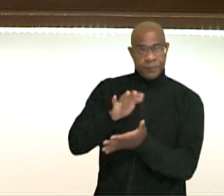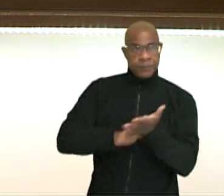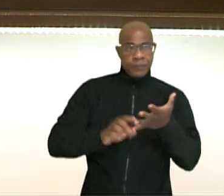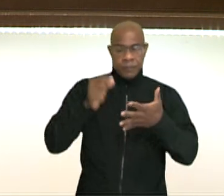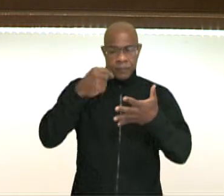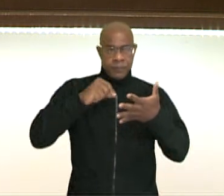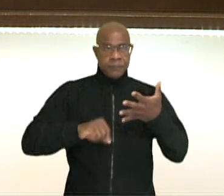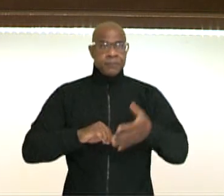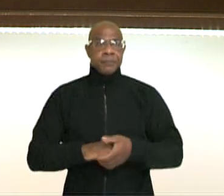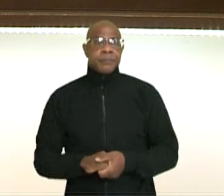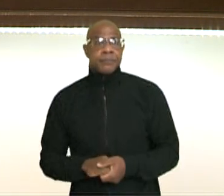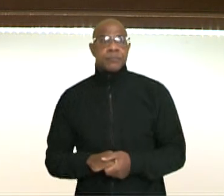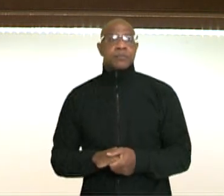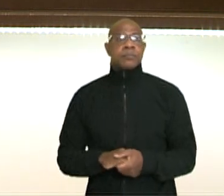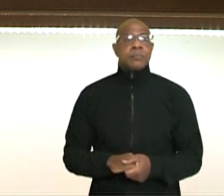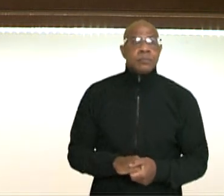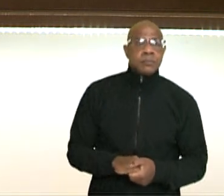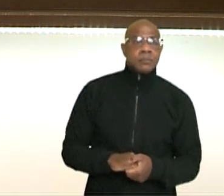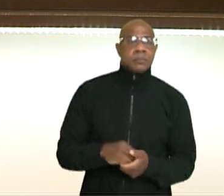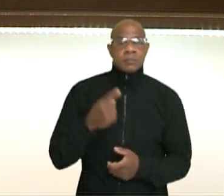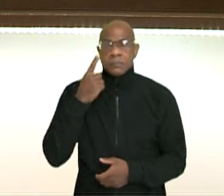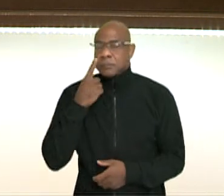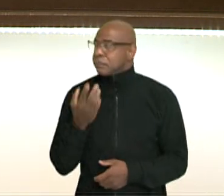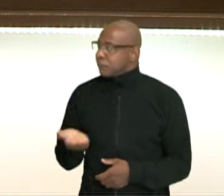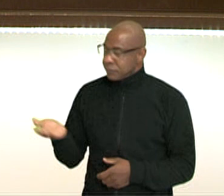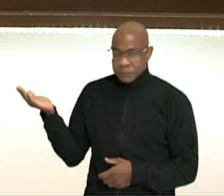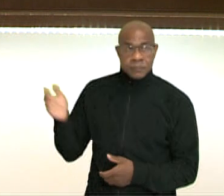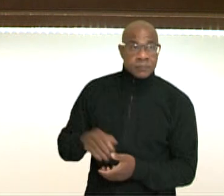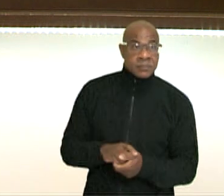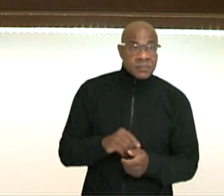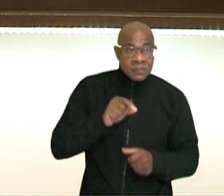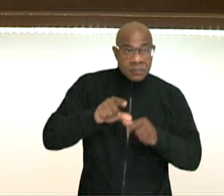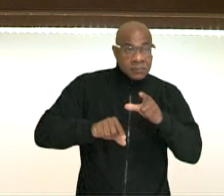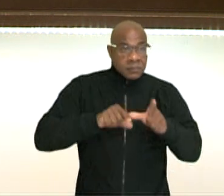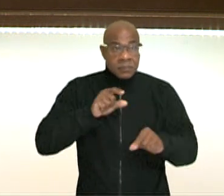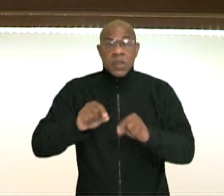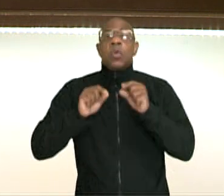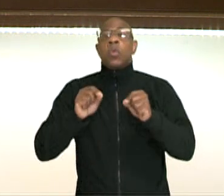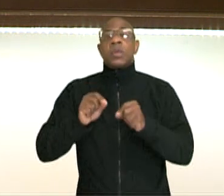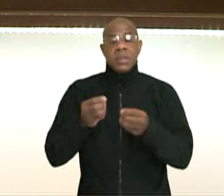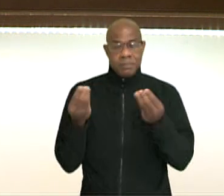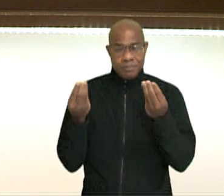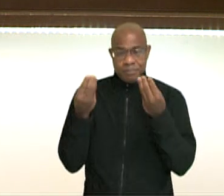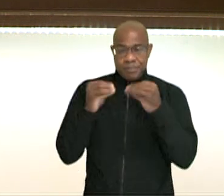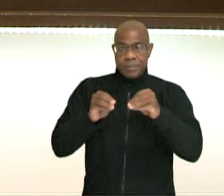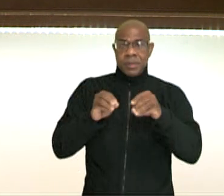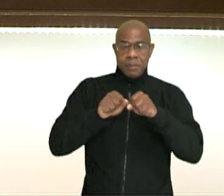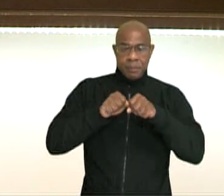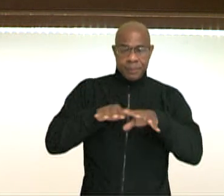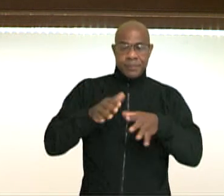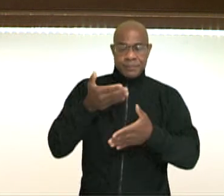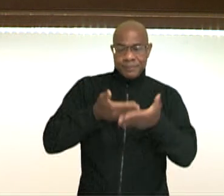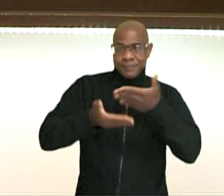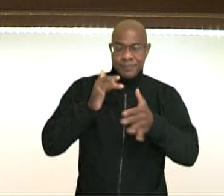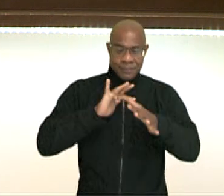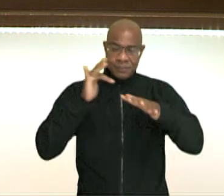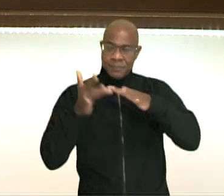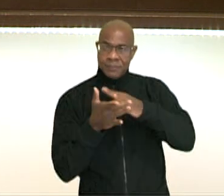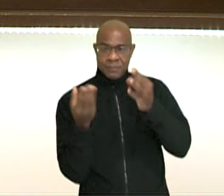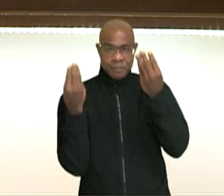2. Retomando a questão, eu te pedi. A escolha sobre o que compartilhar nas mídias sociais é do